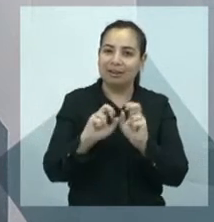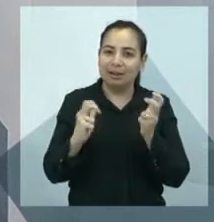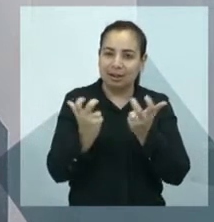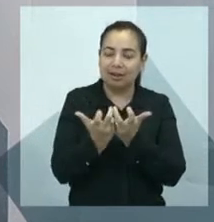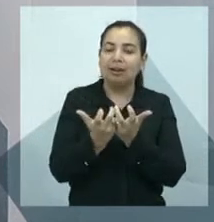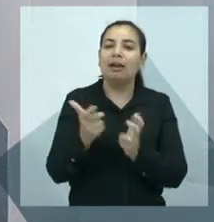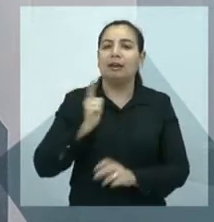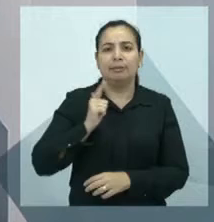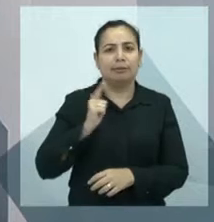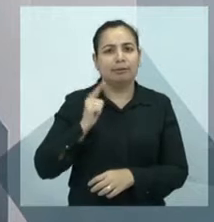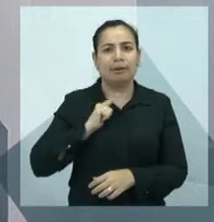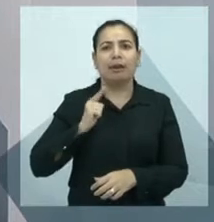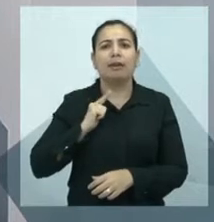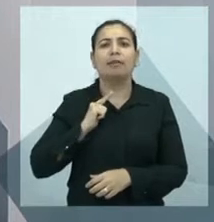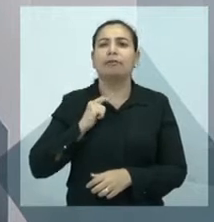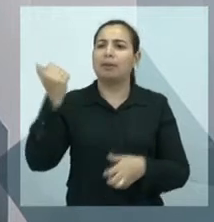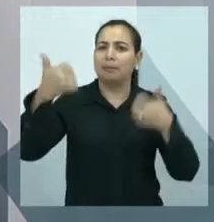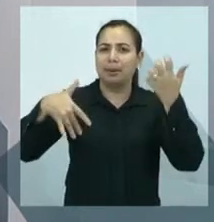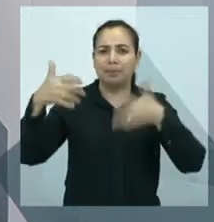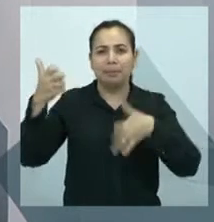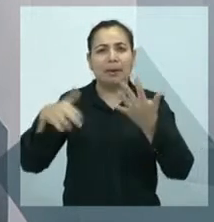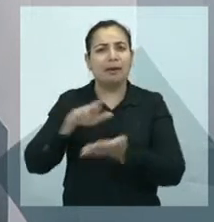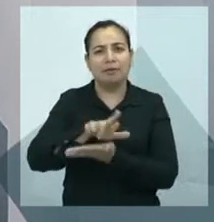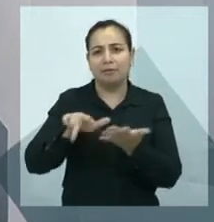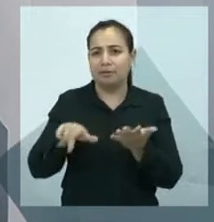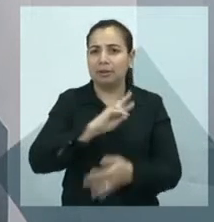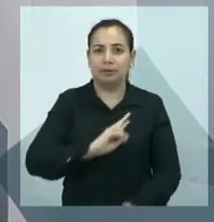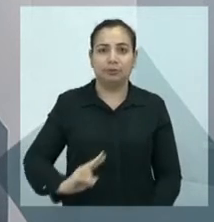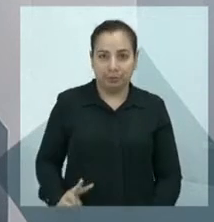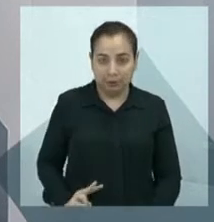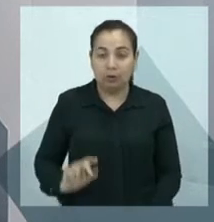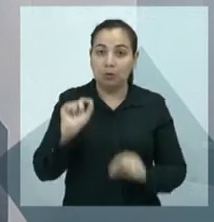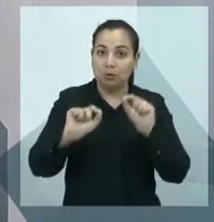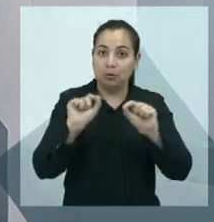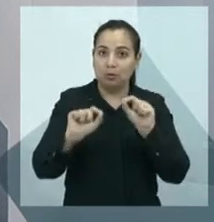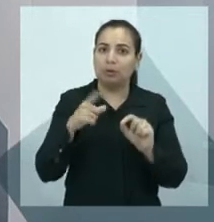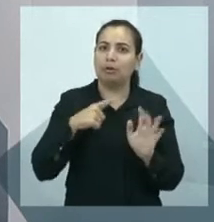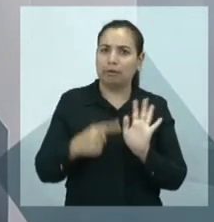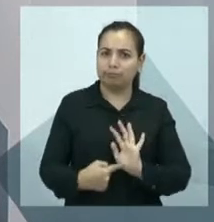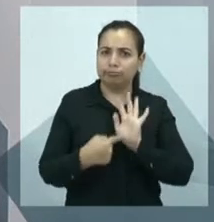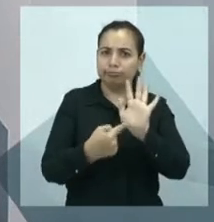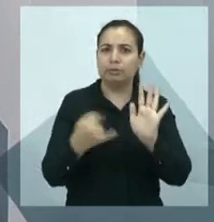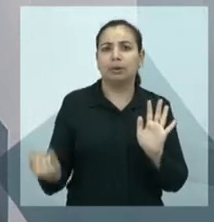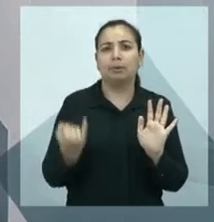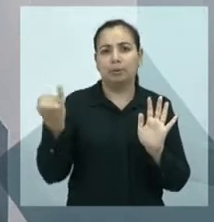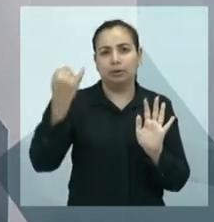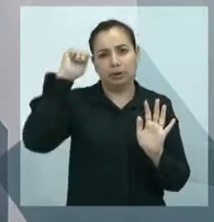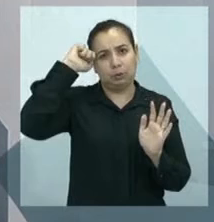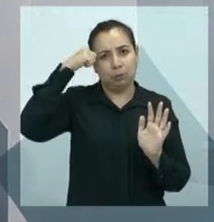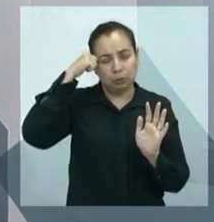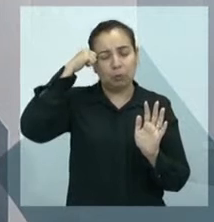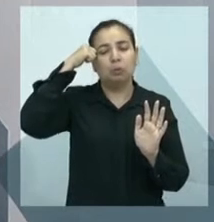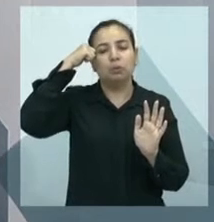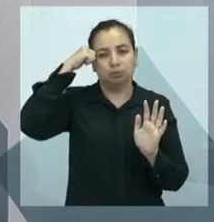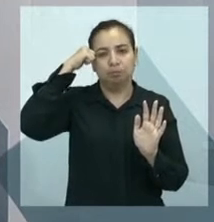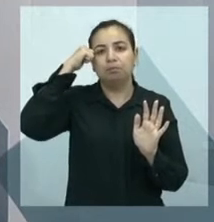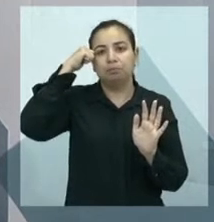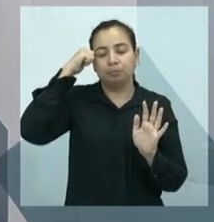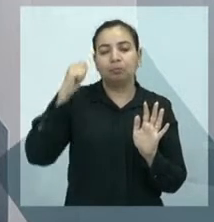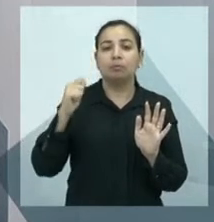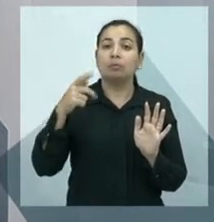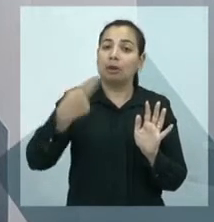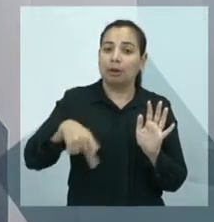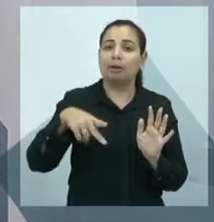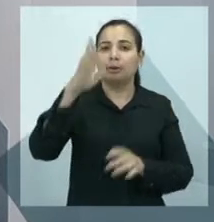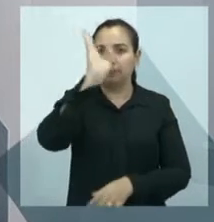vários pronunciamentos enalteceram a importância dos negros na formação total do nosso